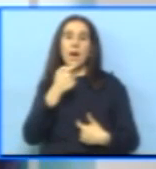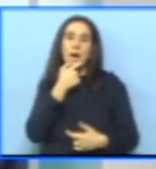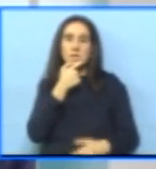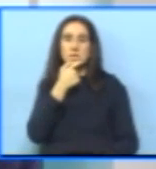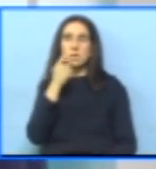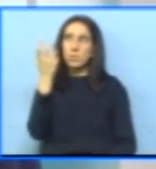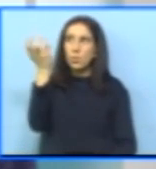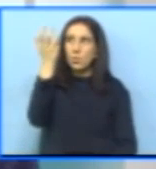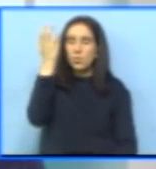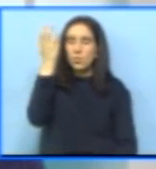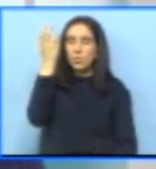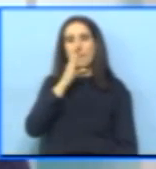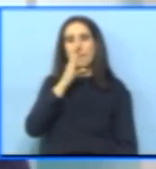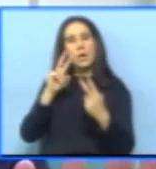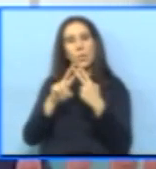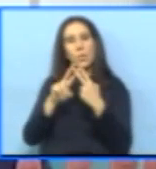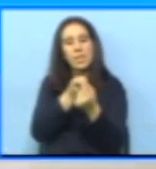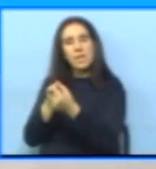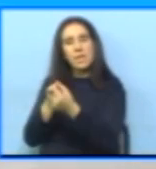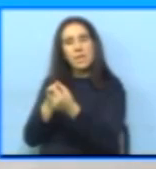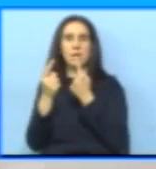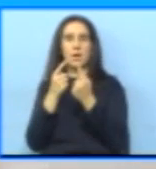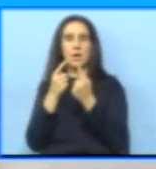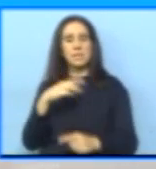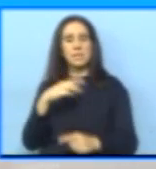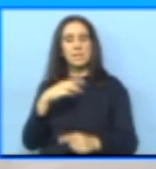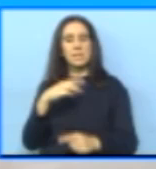cultura do encontro, da aproximação, de diálogo. Este mundo